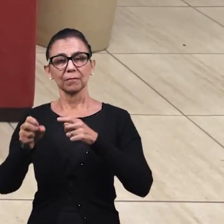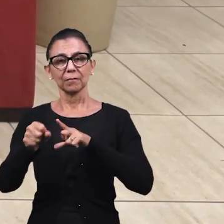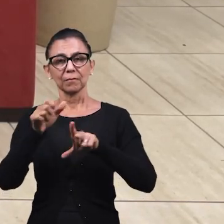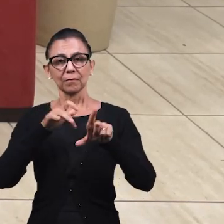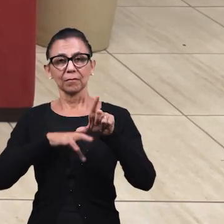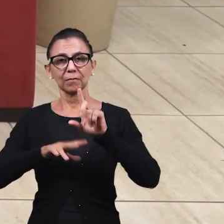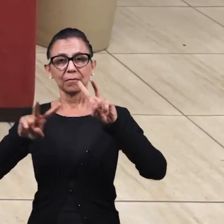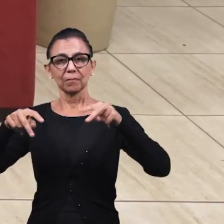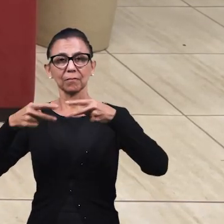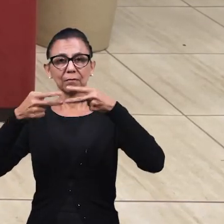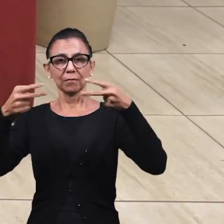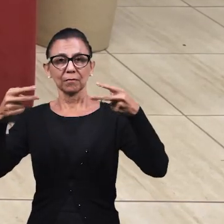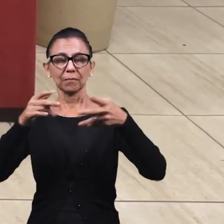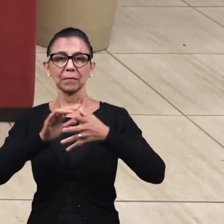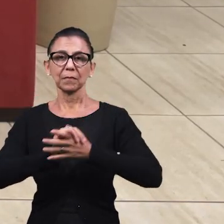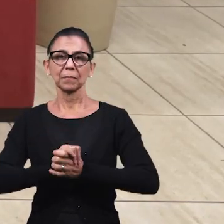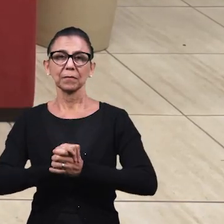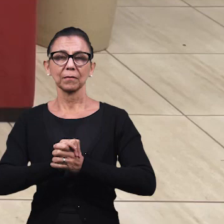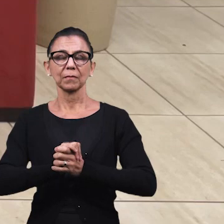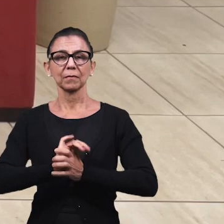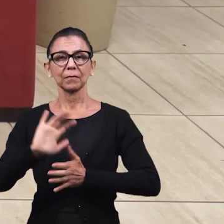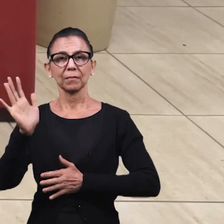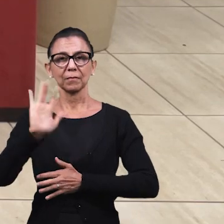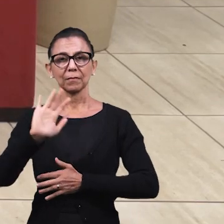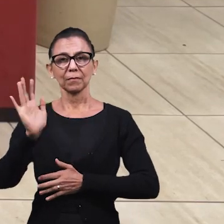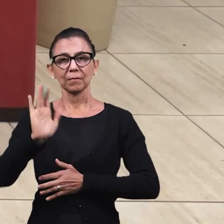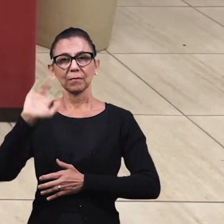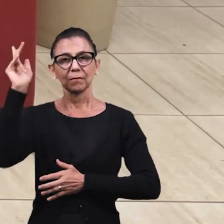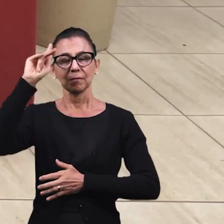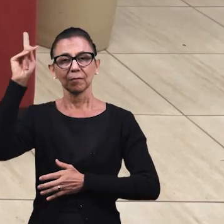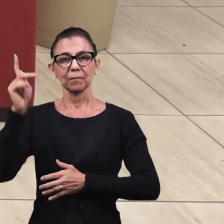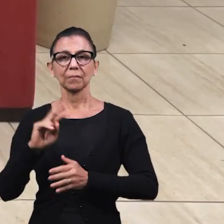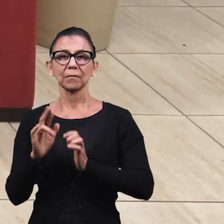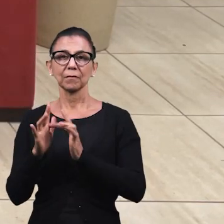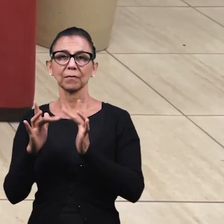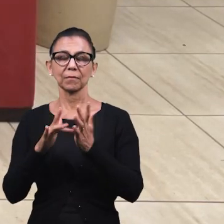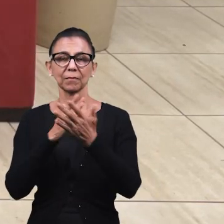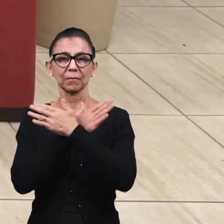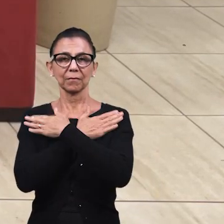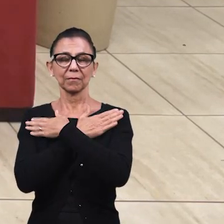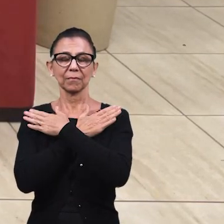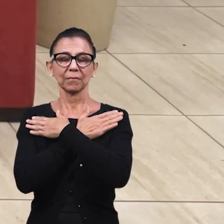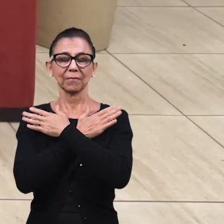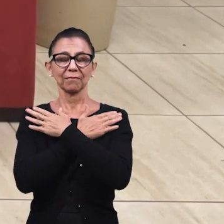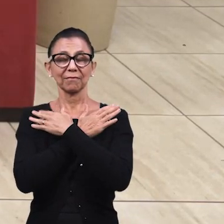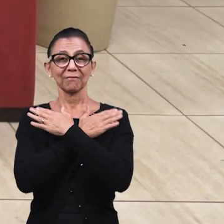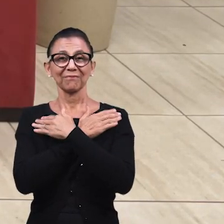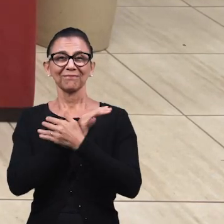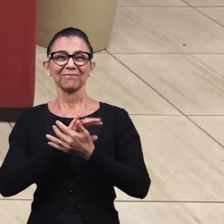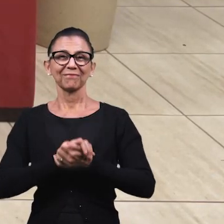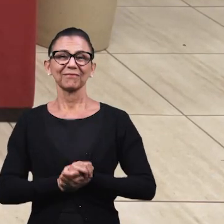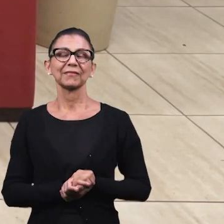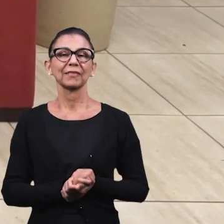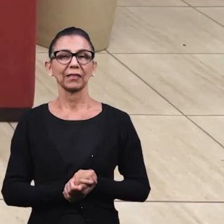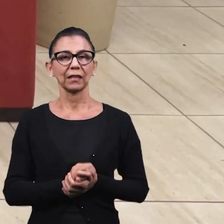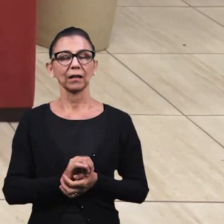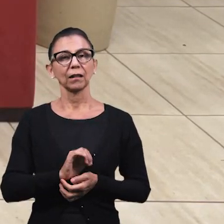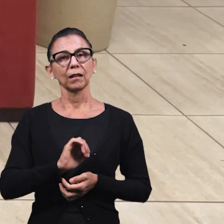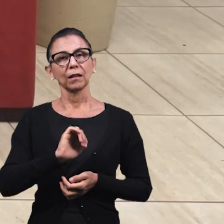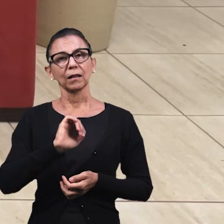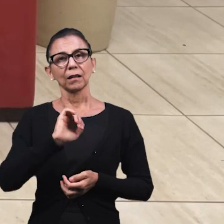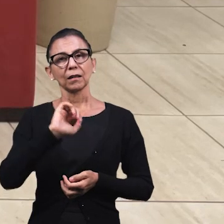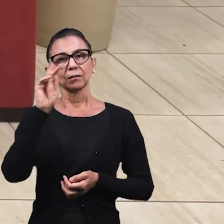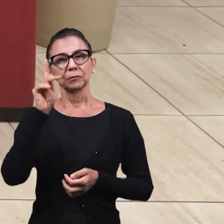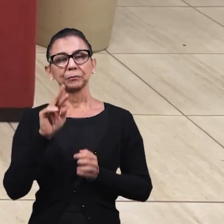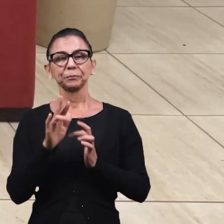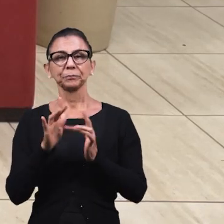o seu conhecido, o seu familiar, o seu amigo. Nos despedimos de todos. Pastor Michel, um grande abraço. Até uma próxima oportunidade. Nos